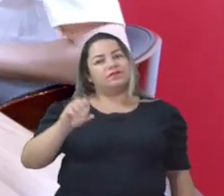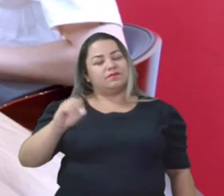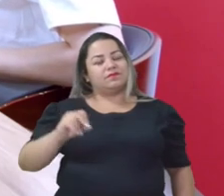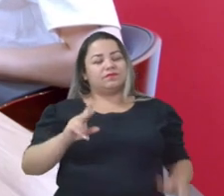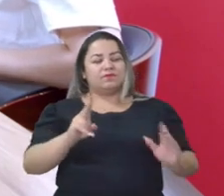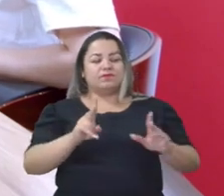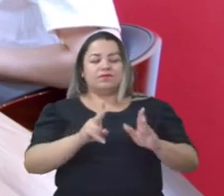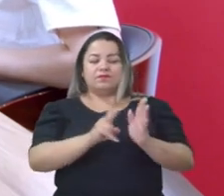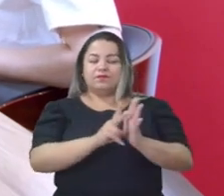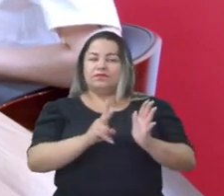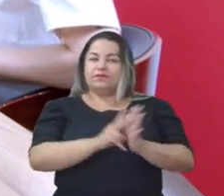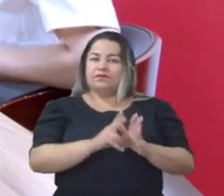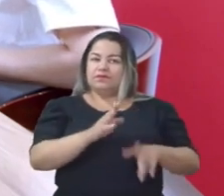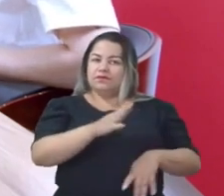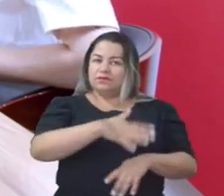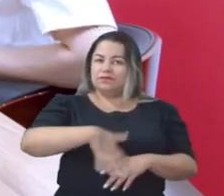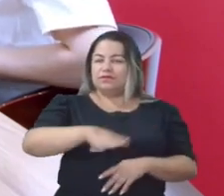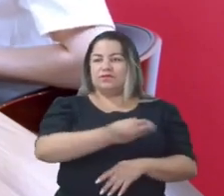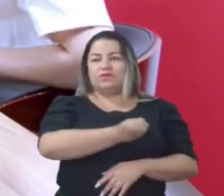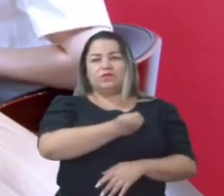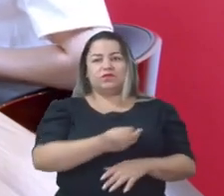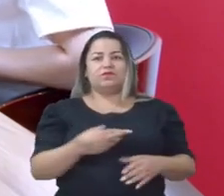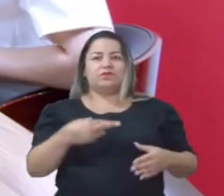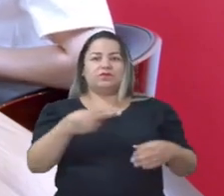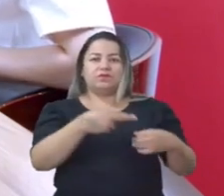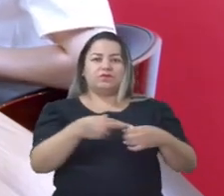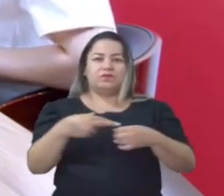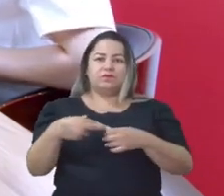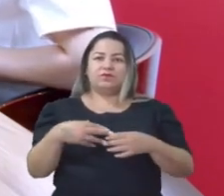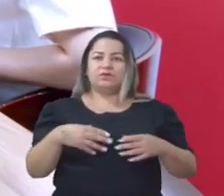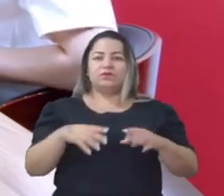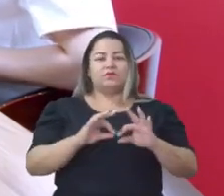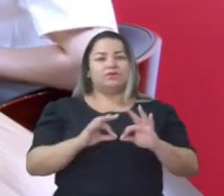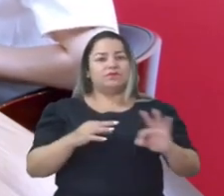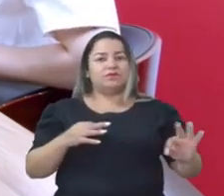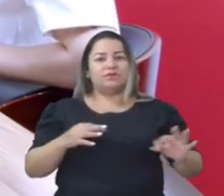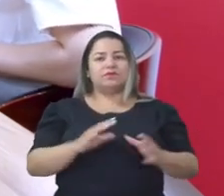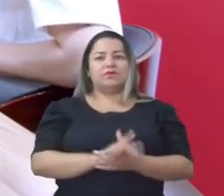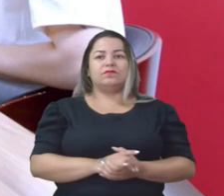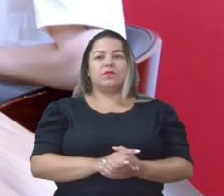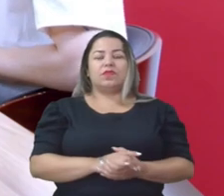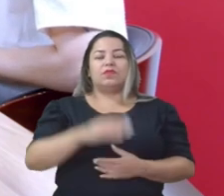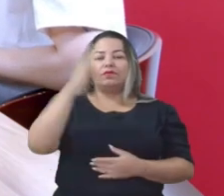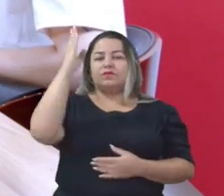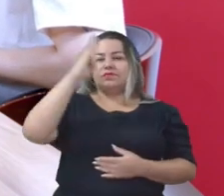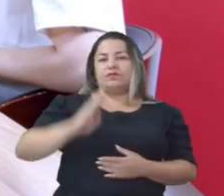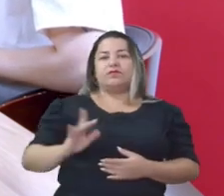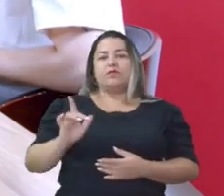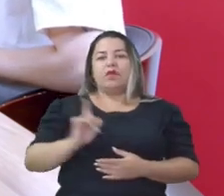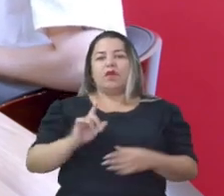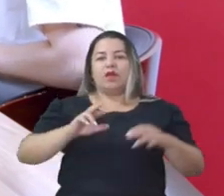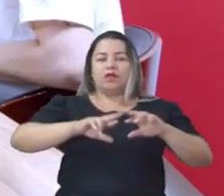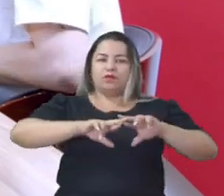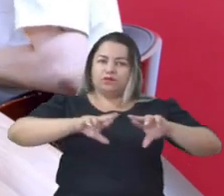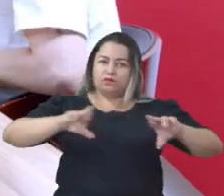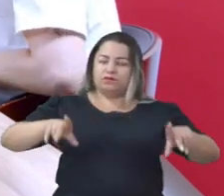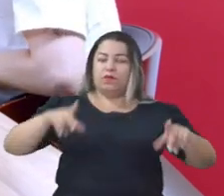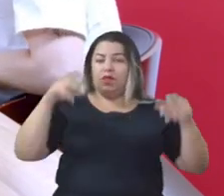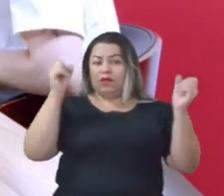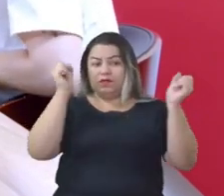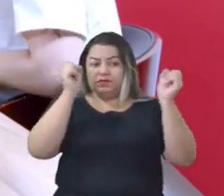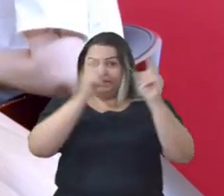e muitas vezes eles vivem em regiões mais remotas, né? Exatamente. No Brasil tem essa dificuldade muito por